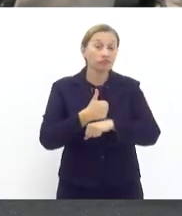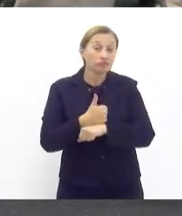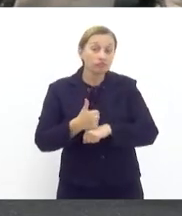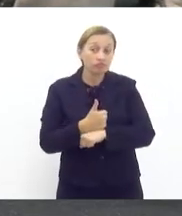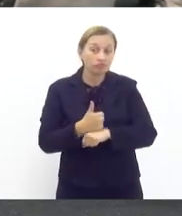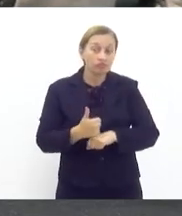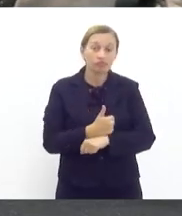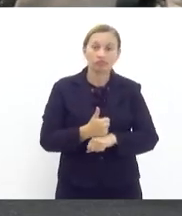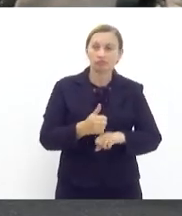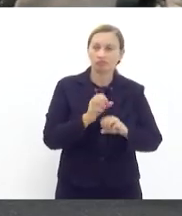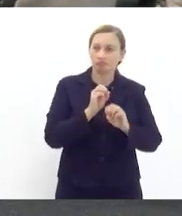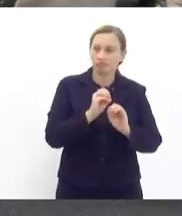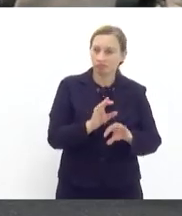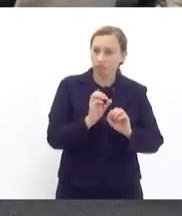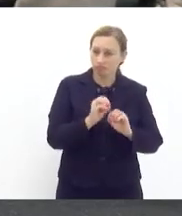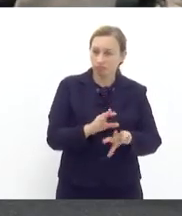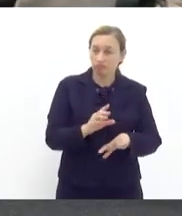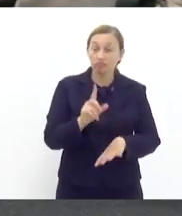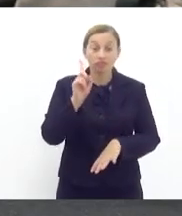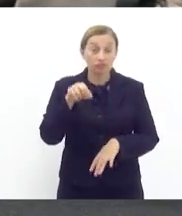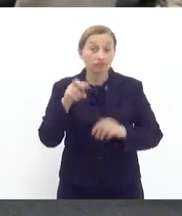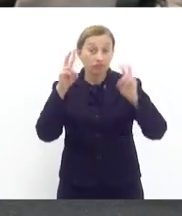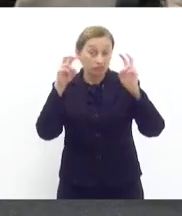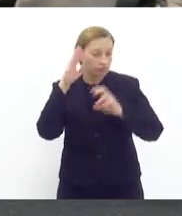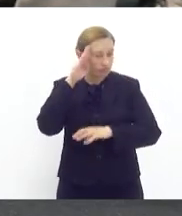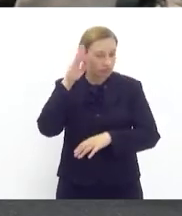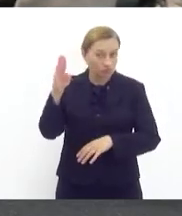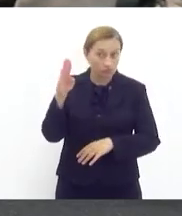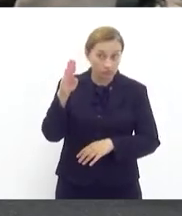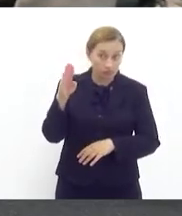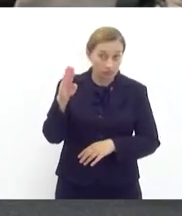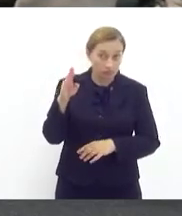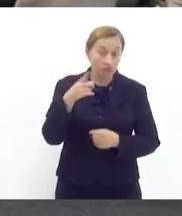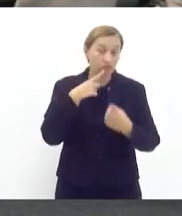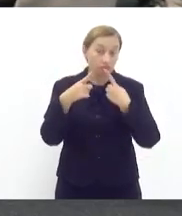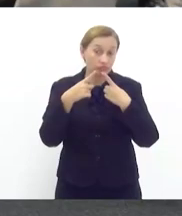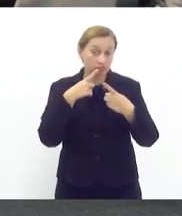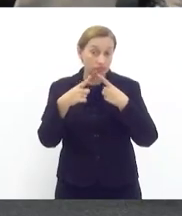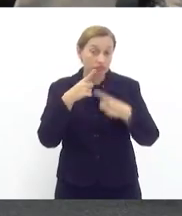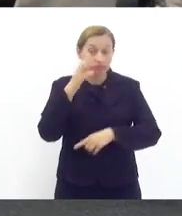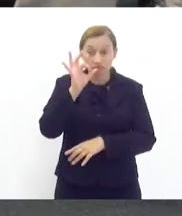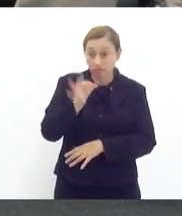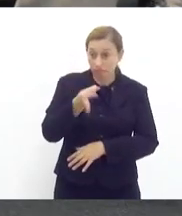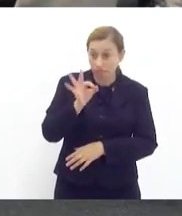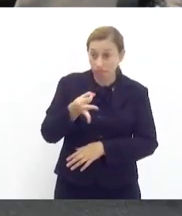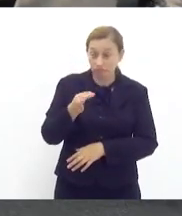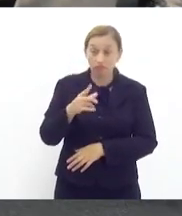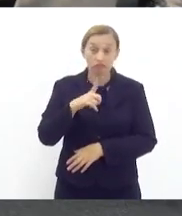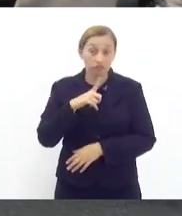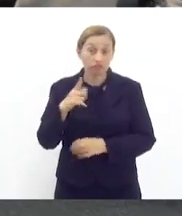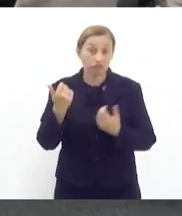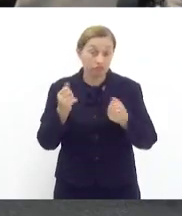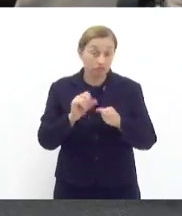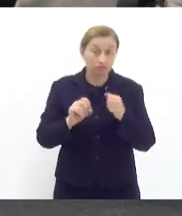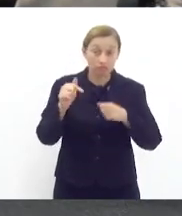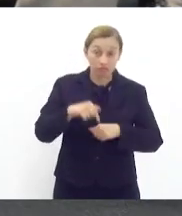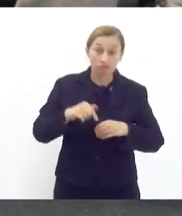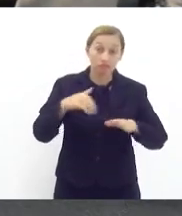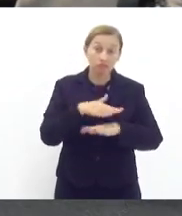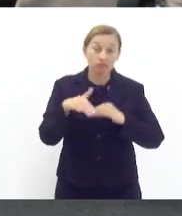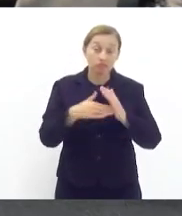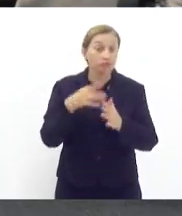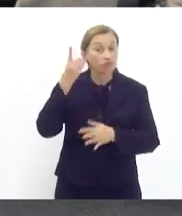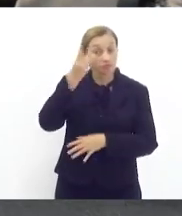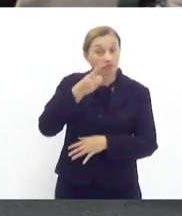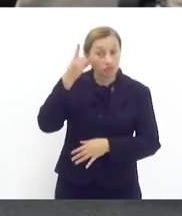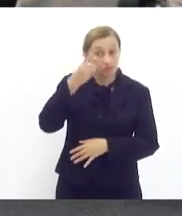de educação essa é a questão principal esse é o debate franco que nós temos que fazer aqui entre todos os parlamentares